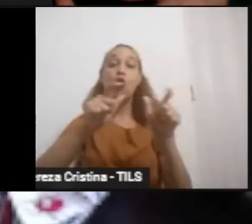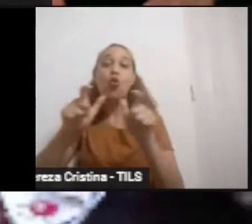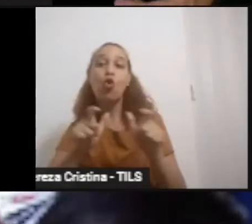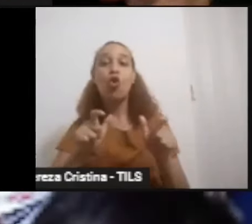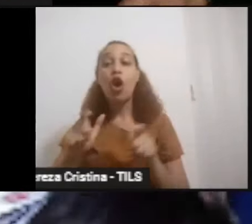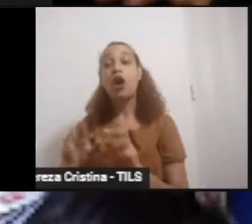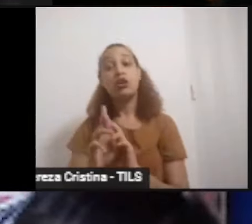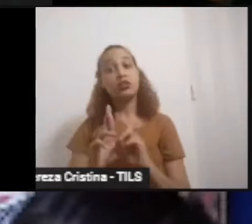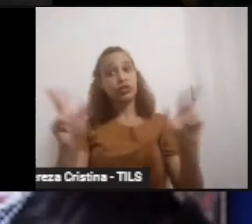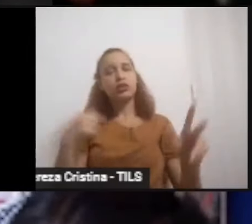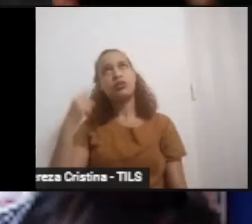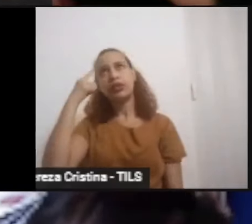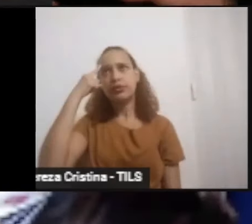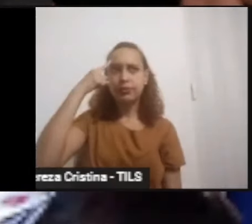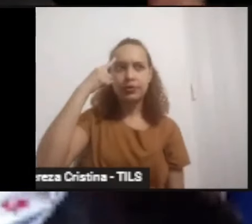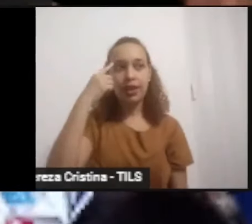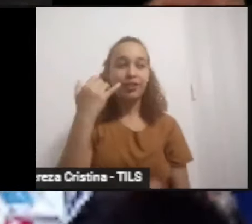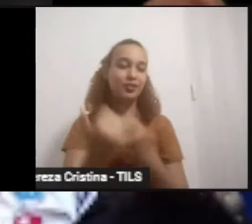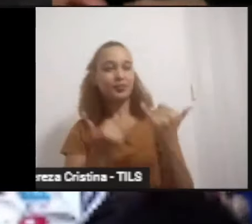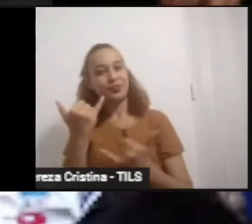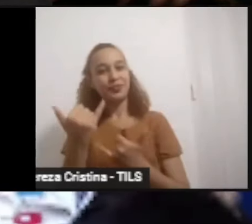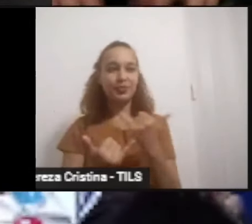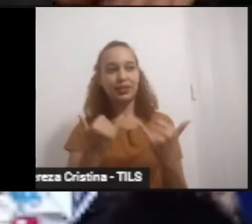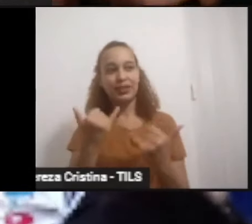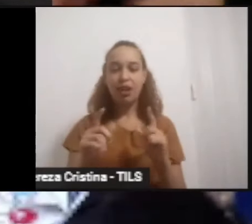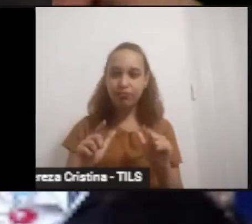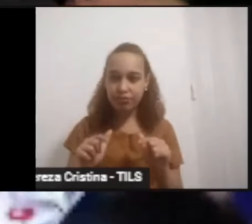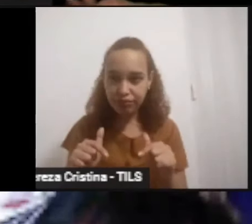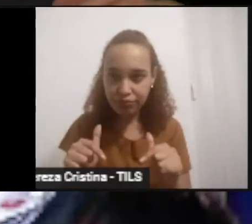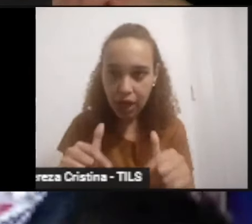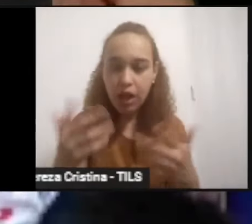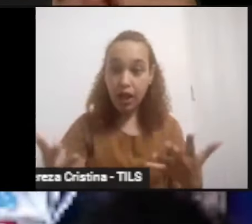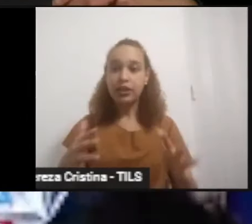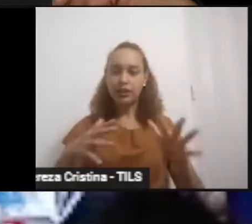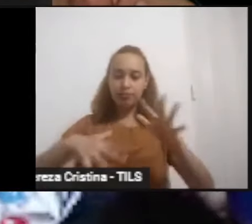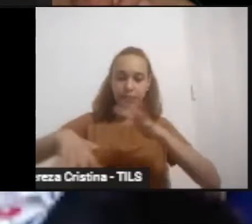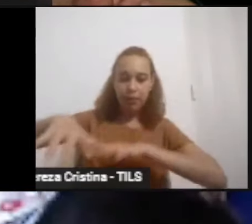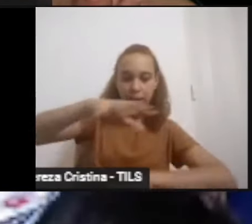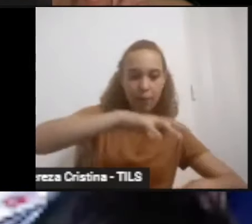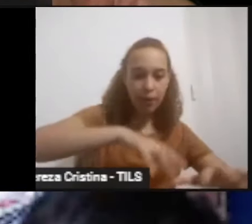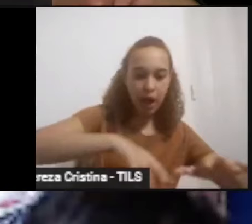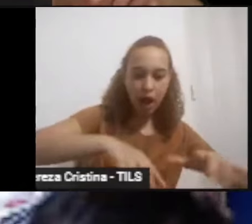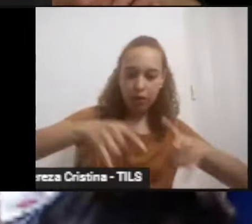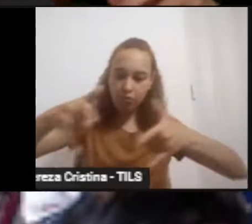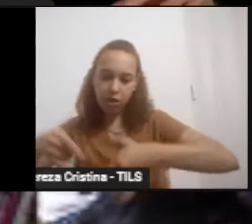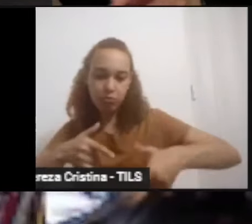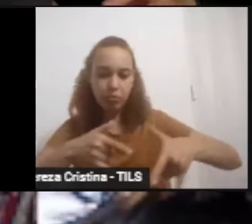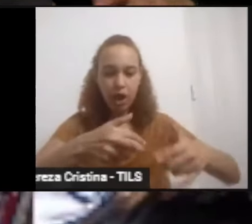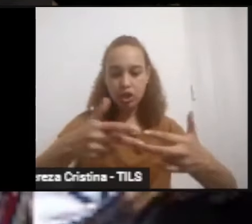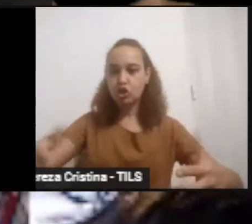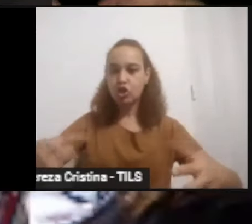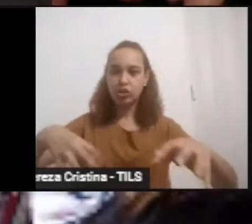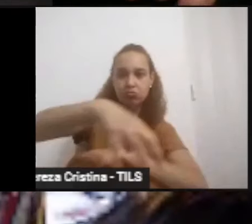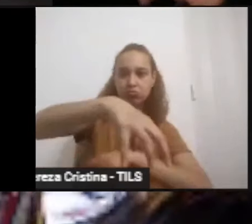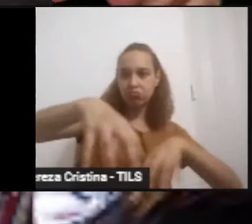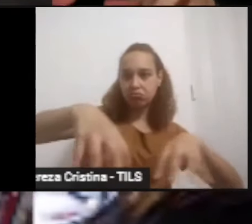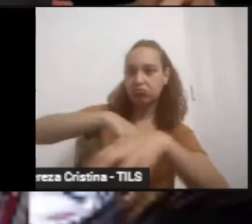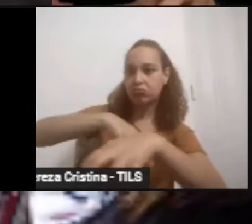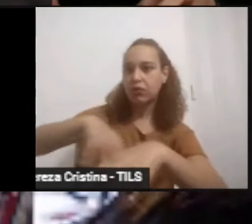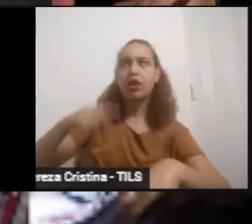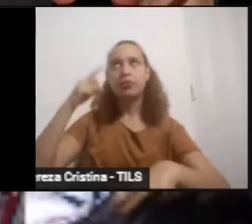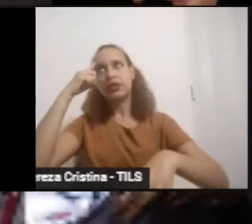de brincar, de mexer esses cômodos e de mexer os móveis dos cômodos. Aí eu pensei que se eu tivesse tudo